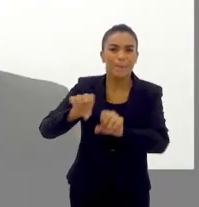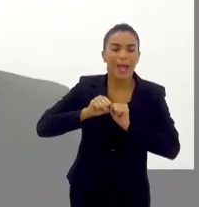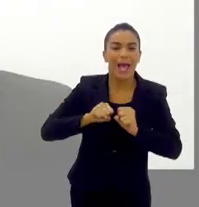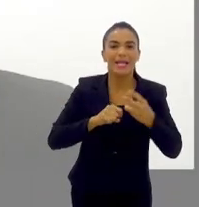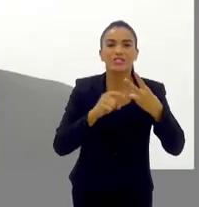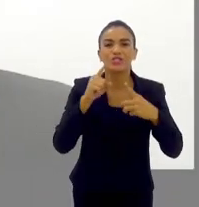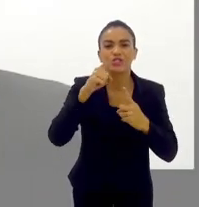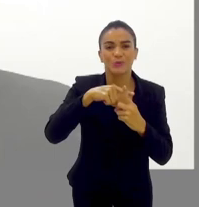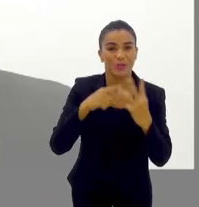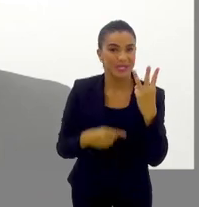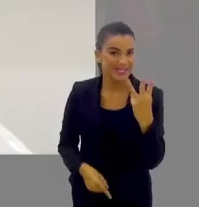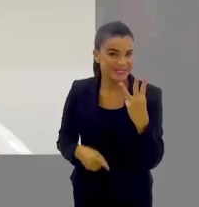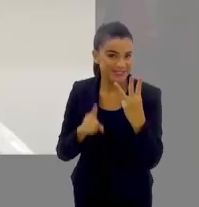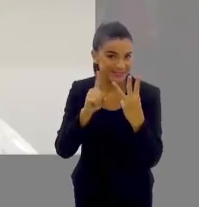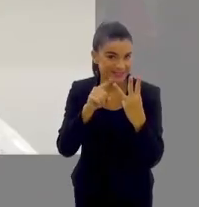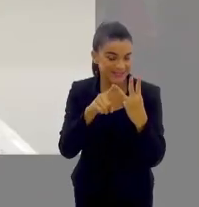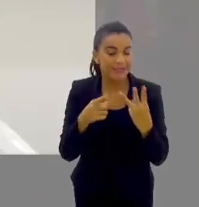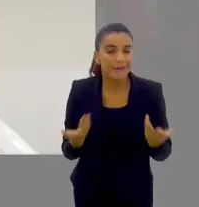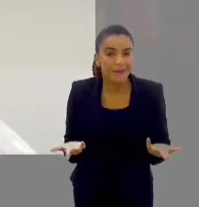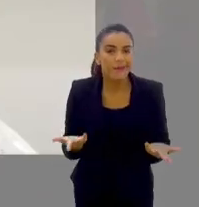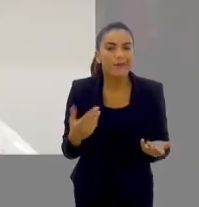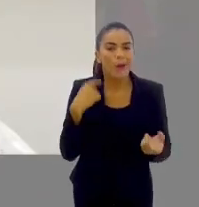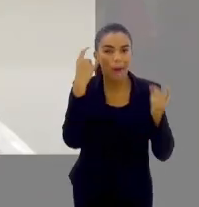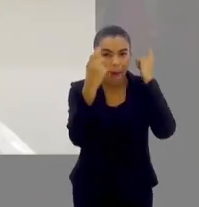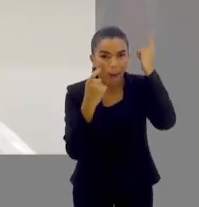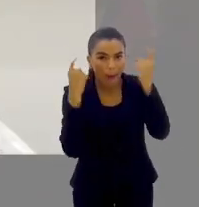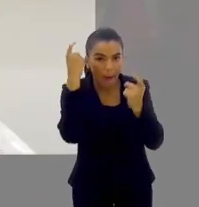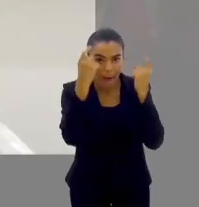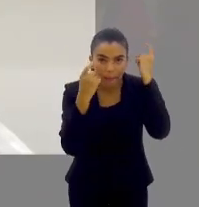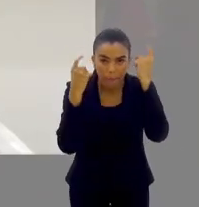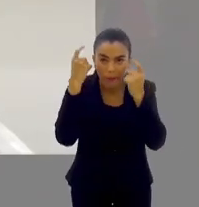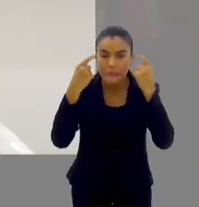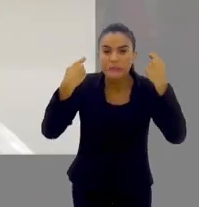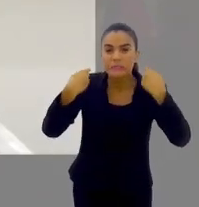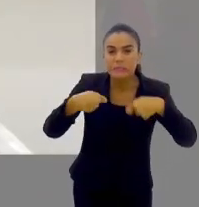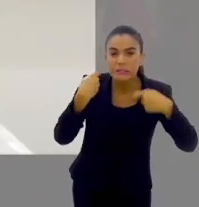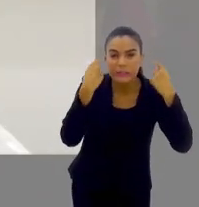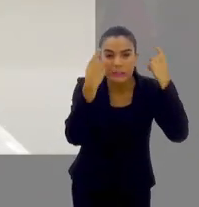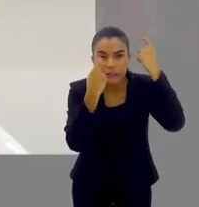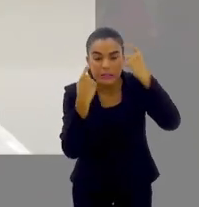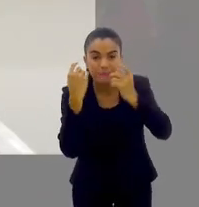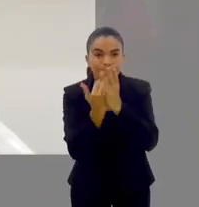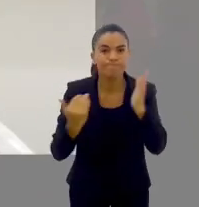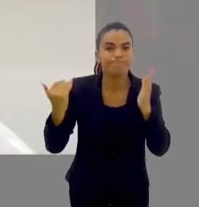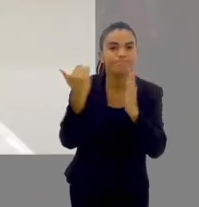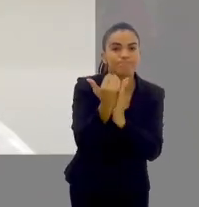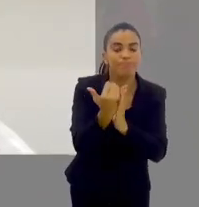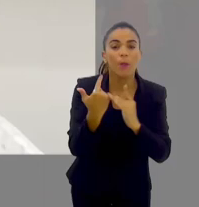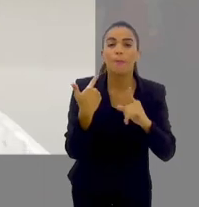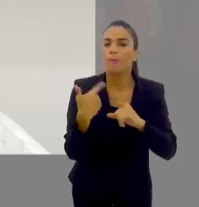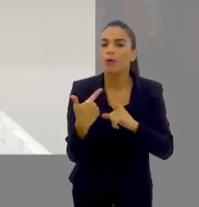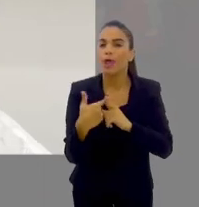tiverem, podem ter quadro severo. E a gente sabe que essa preocupação ela é premente, preocupante, e